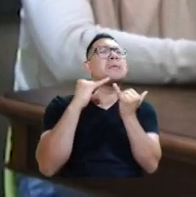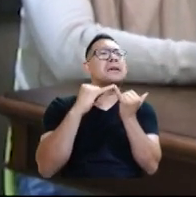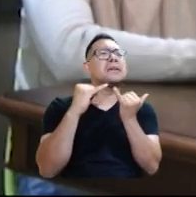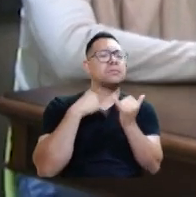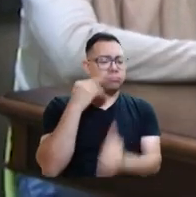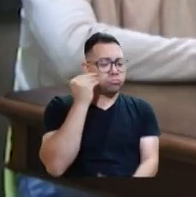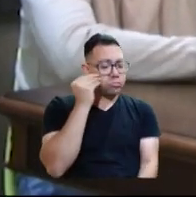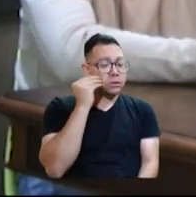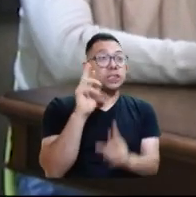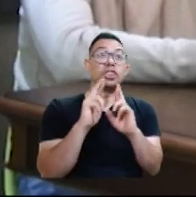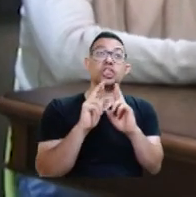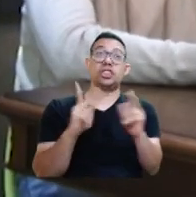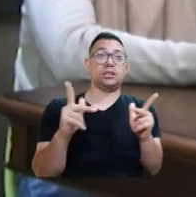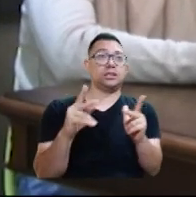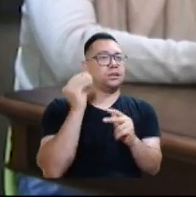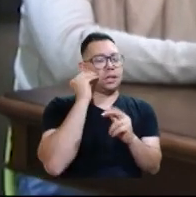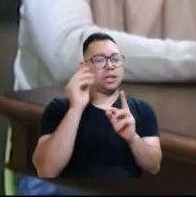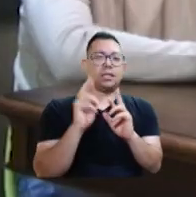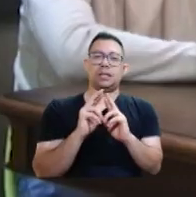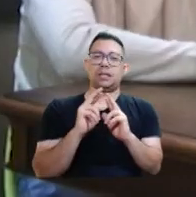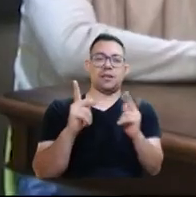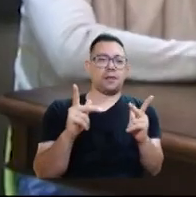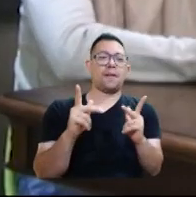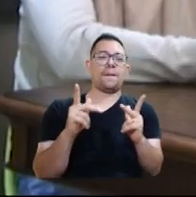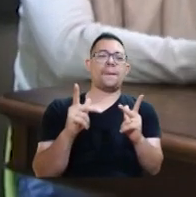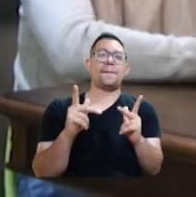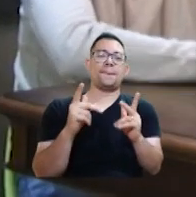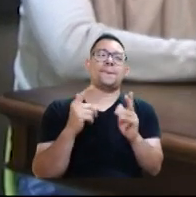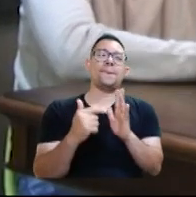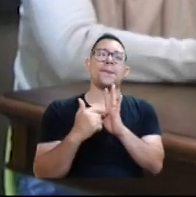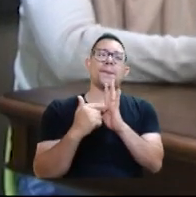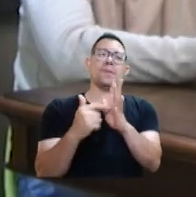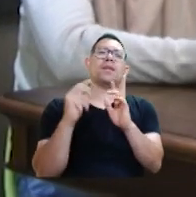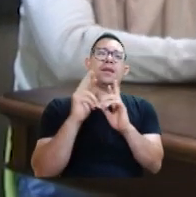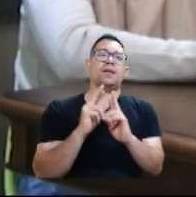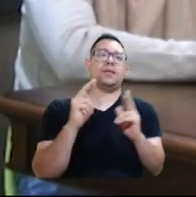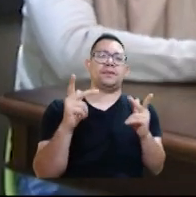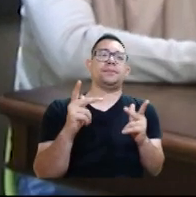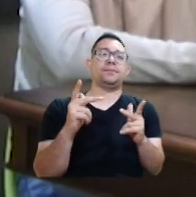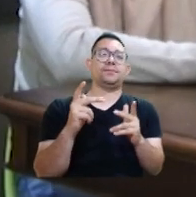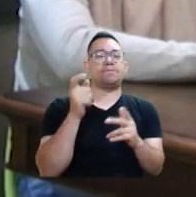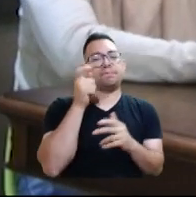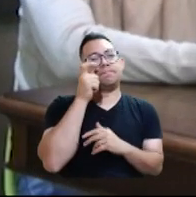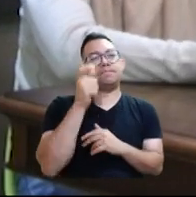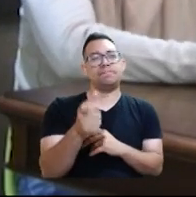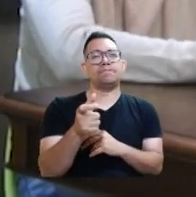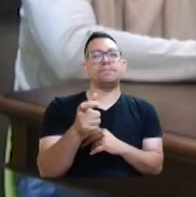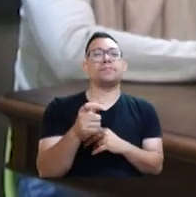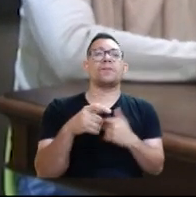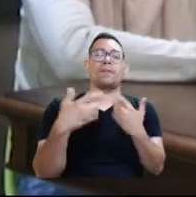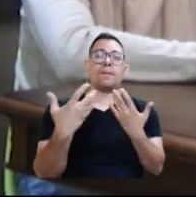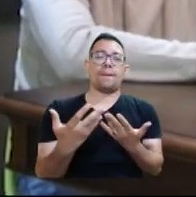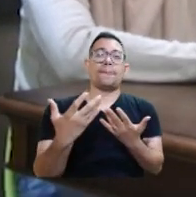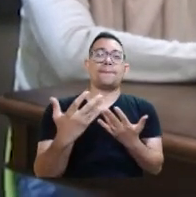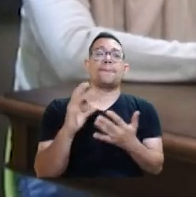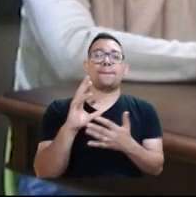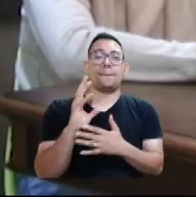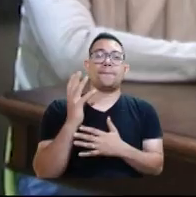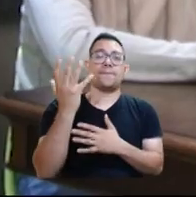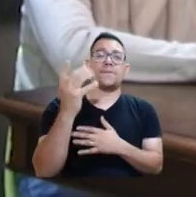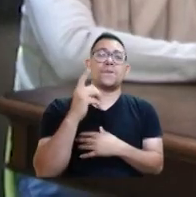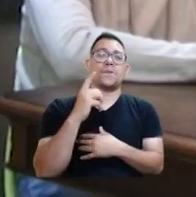semelhantes na época, não tinha uma coisa muito diferente e tal, e a gente queria se destacar, fazer alguma coisa mais